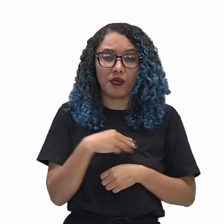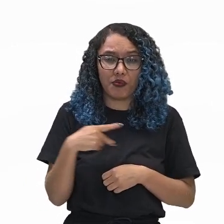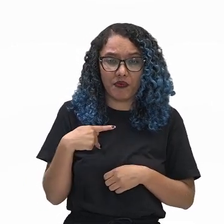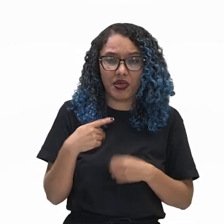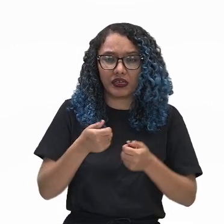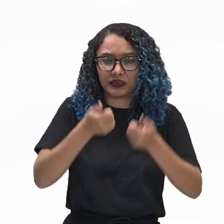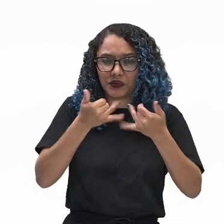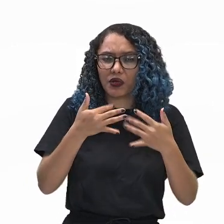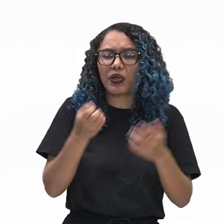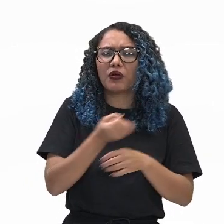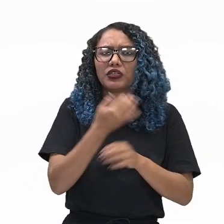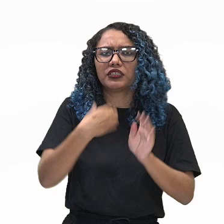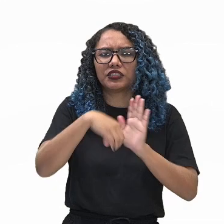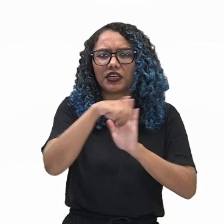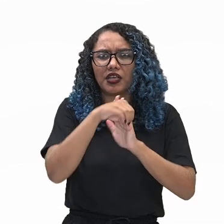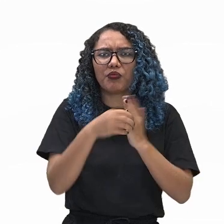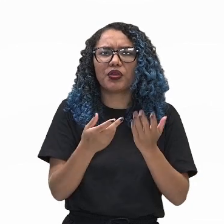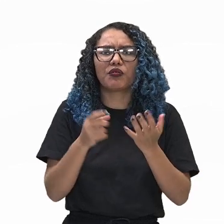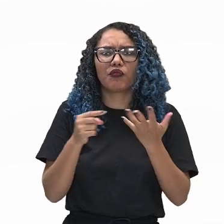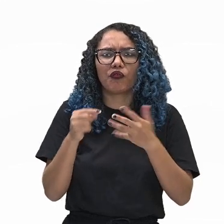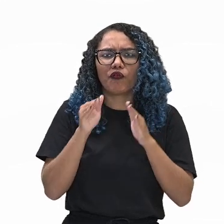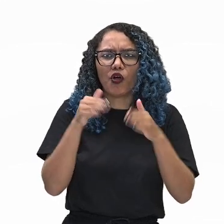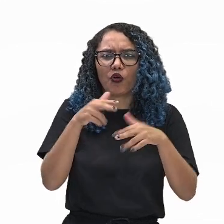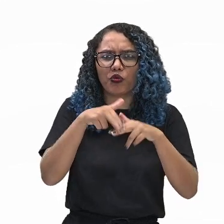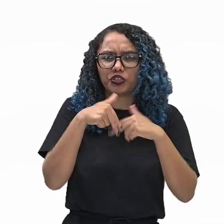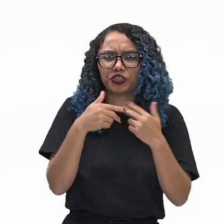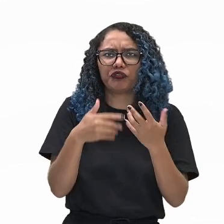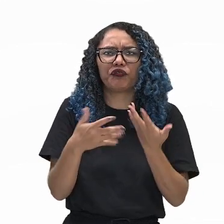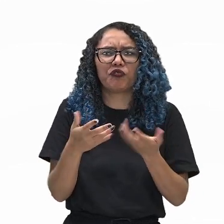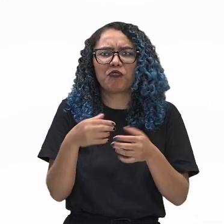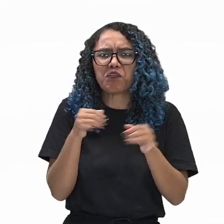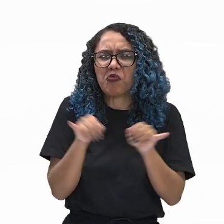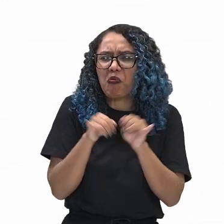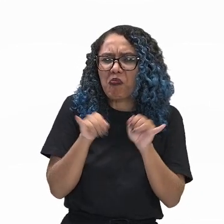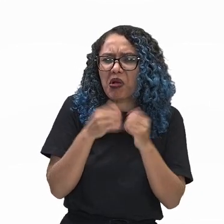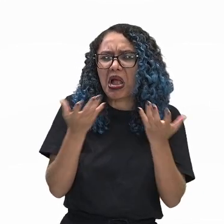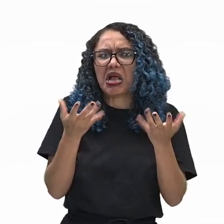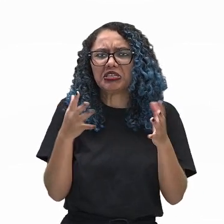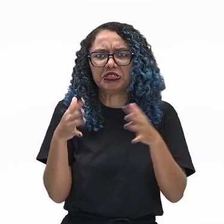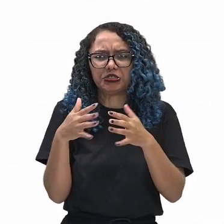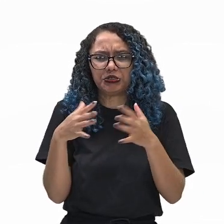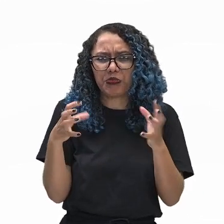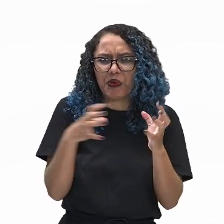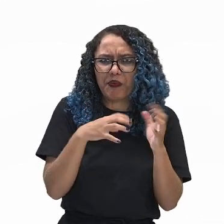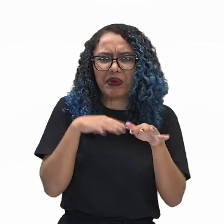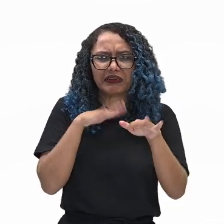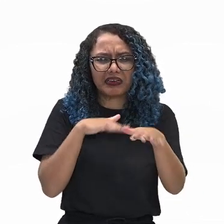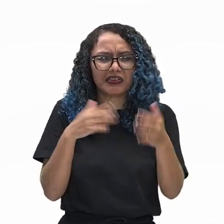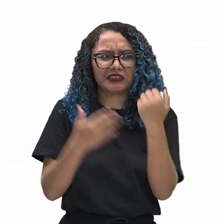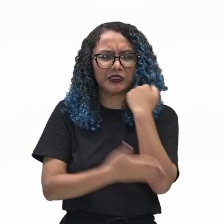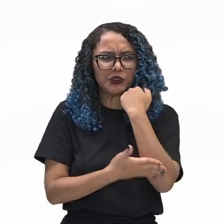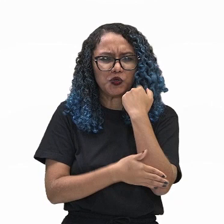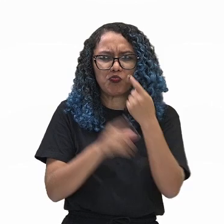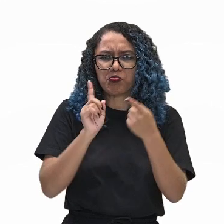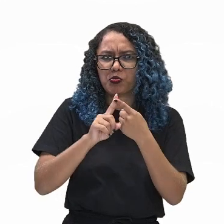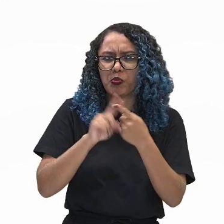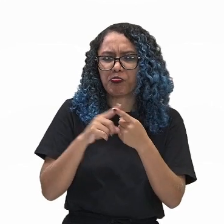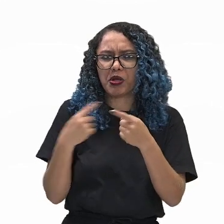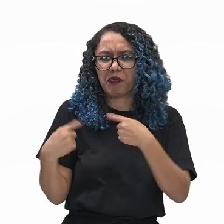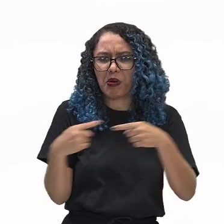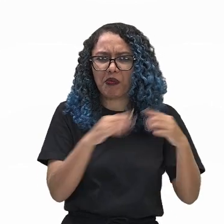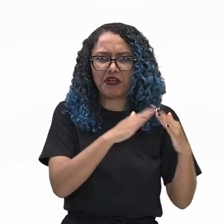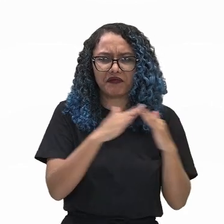de crimes por motivos banais, como brigas de trânsito, ciúmes, vinganças ou conflito entre vizinhos, ultrapassa